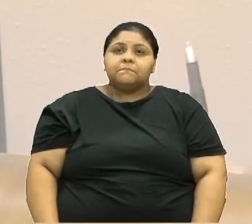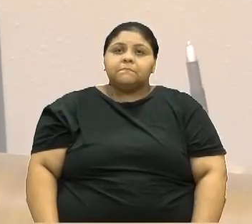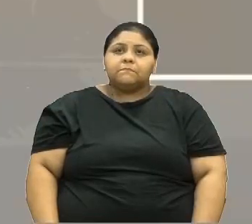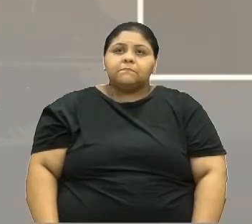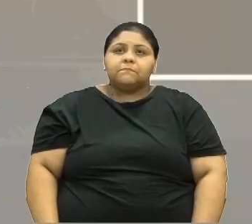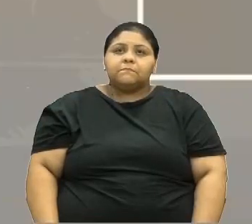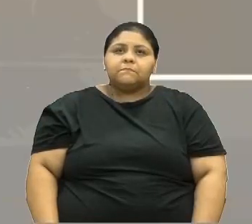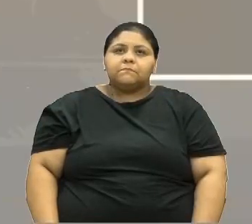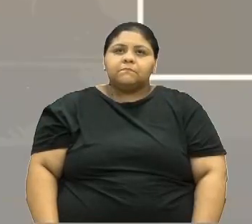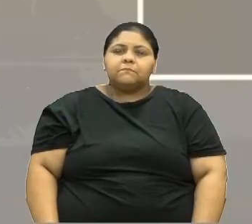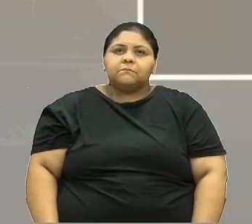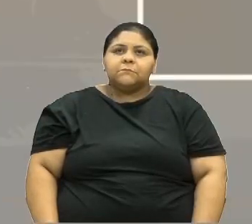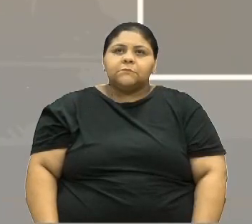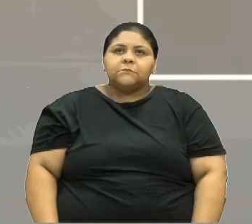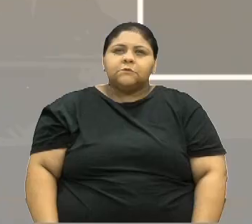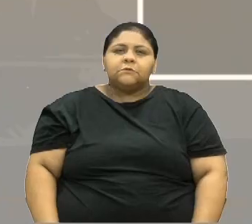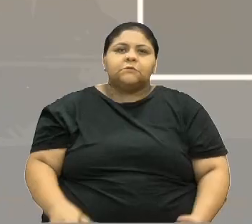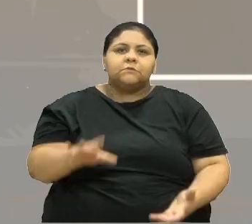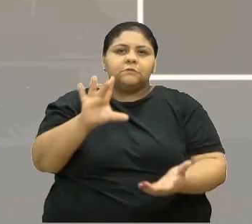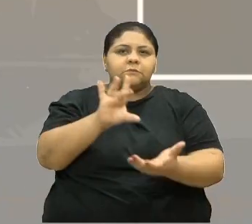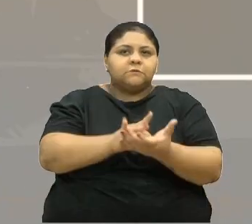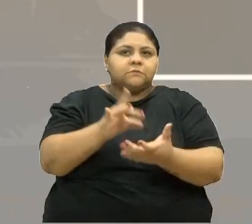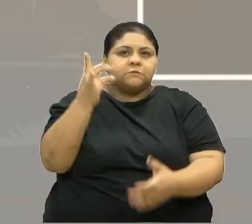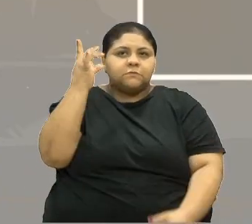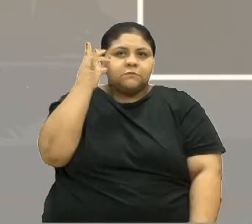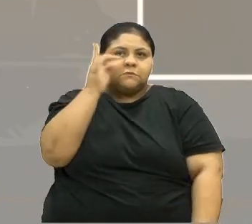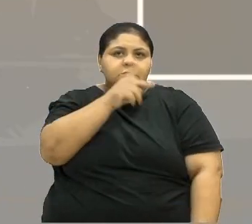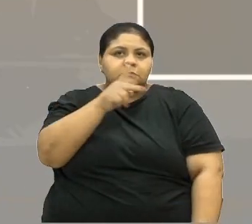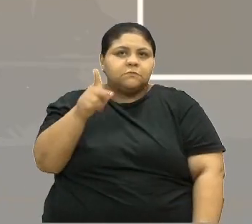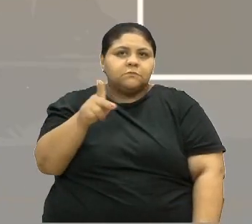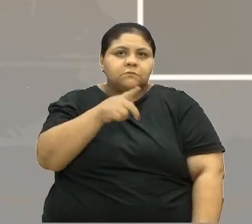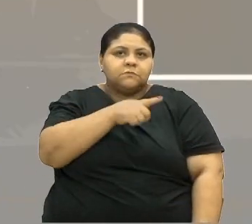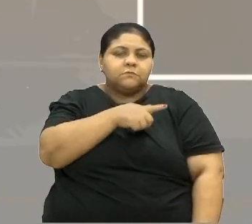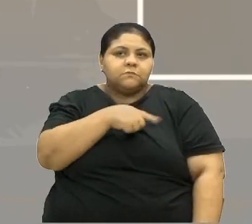Para registro de presença, vereador Professor Zanquim.